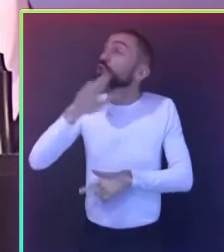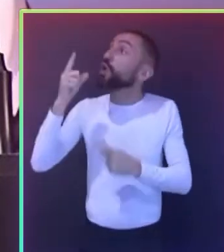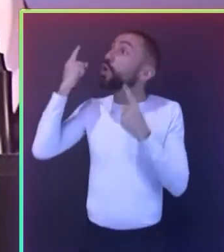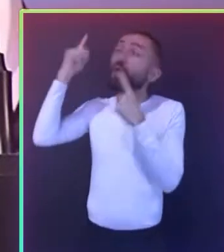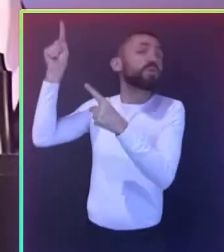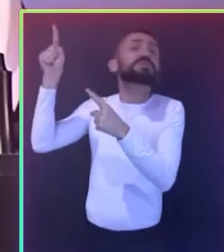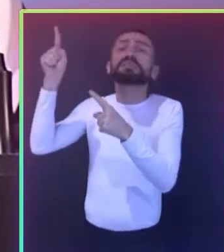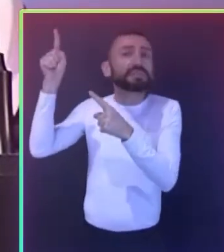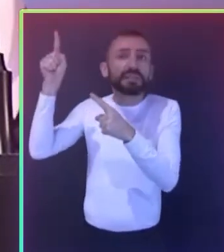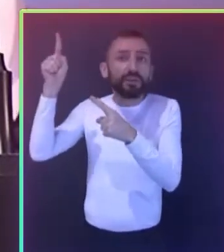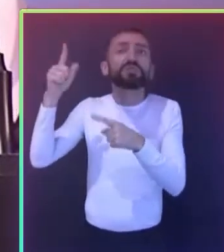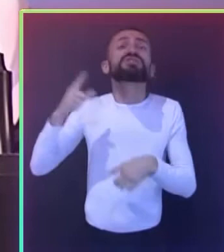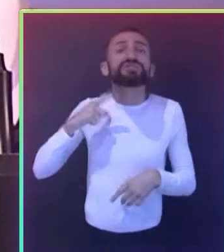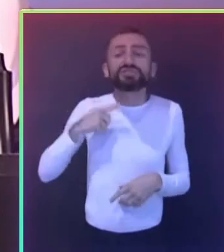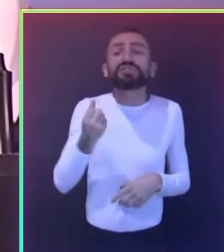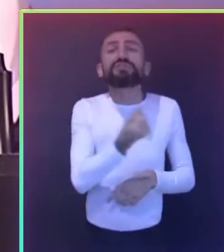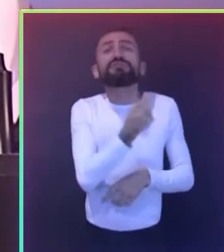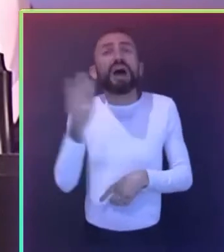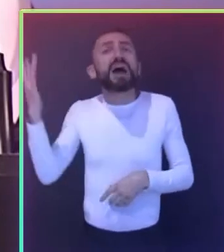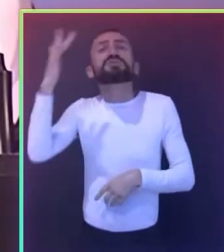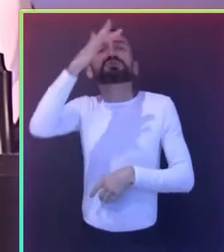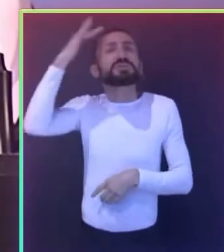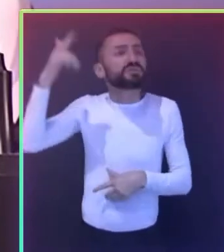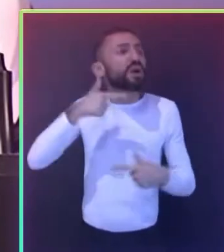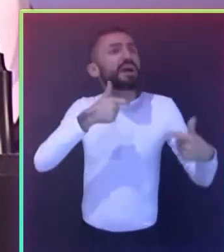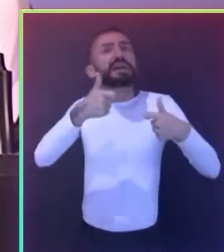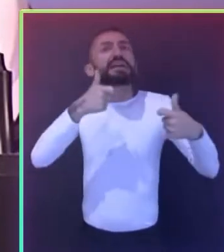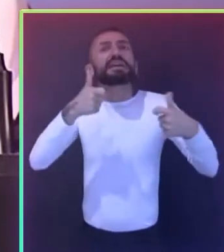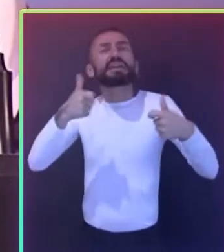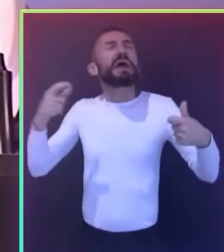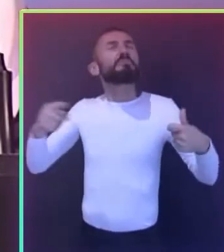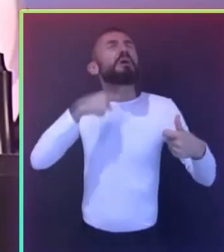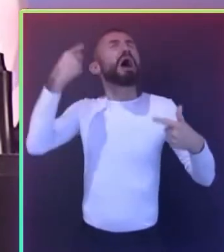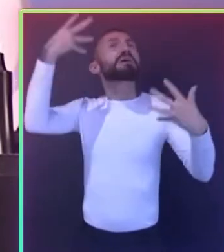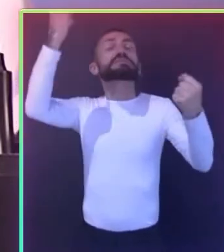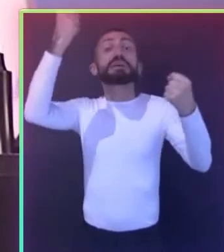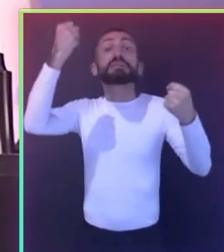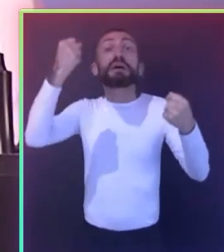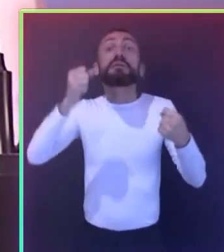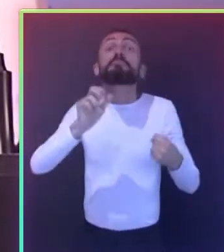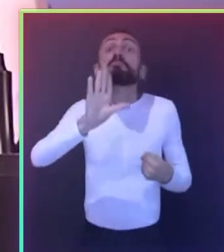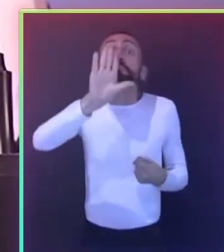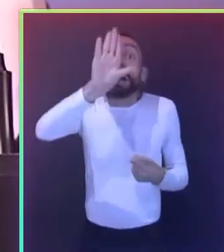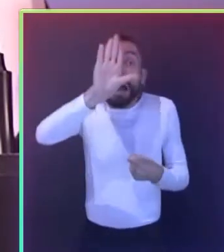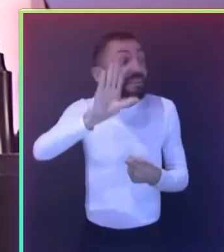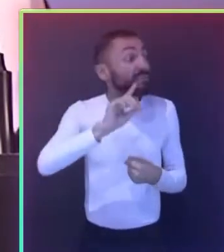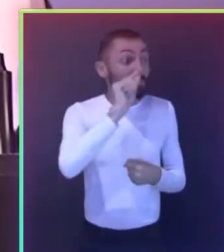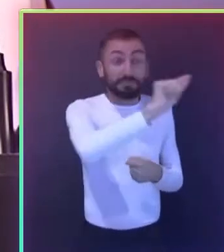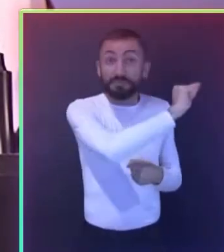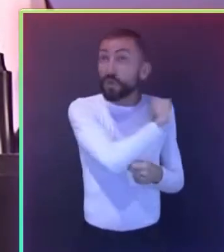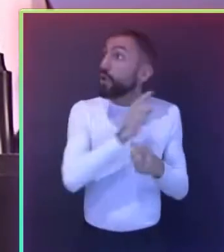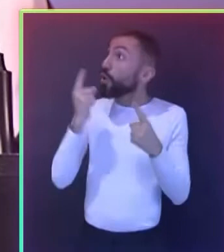pela qual milhares de seus filhos morreram defendendo mas a democracia foi vitoriosa